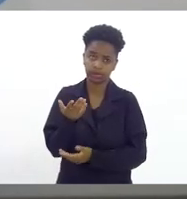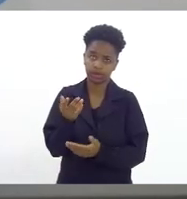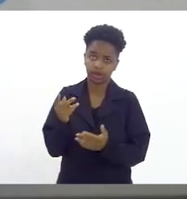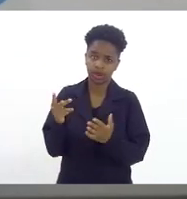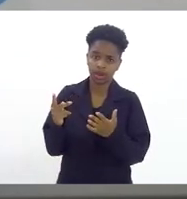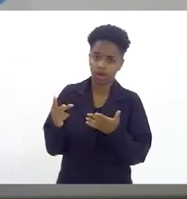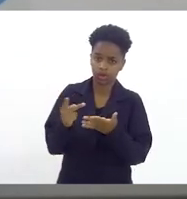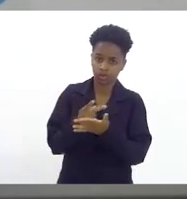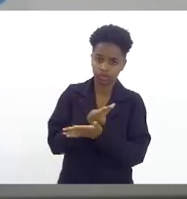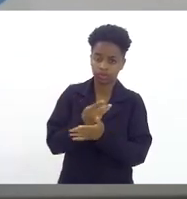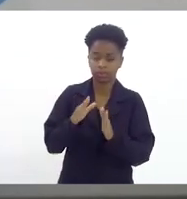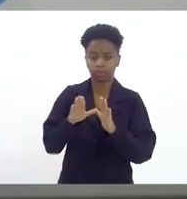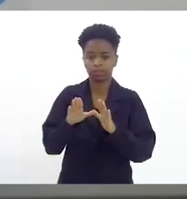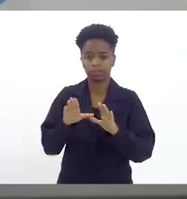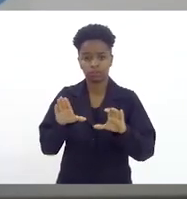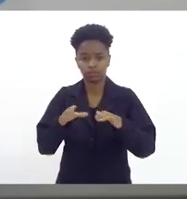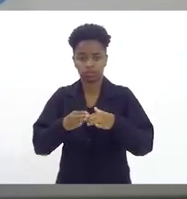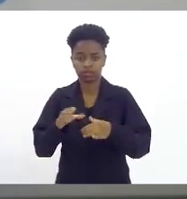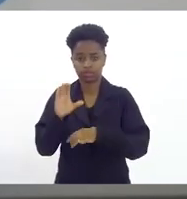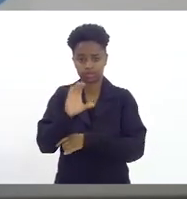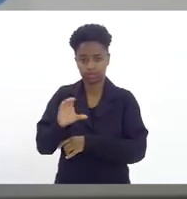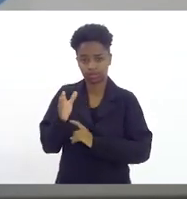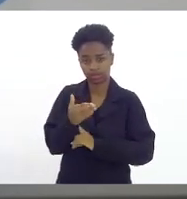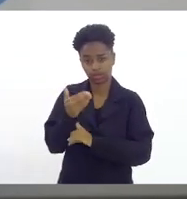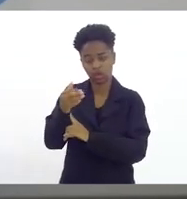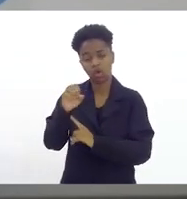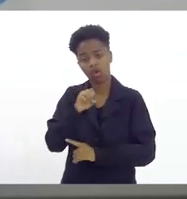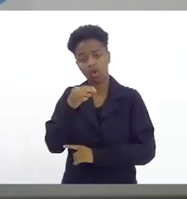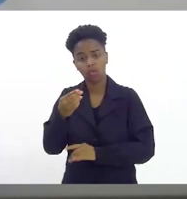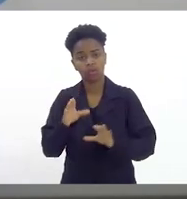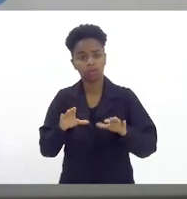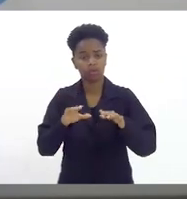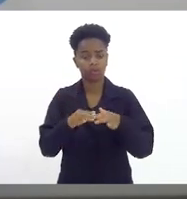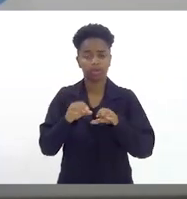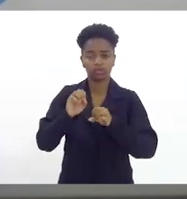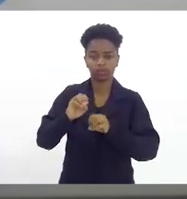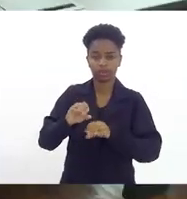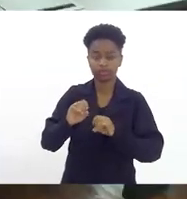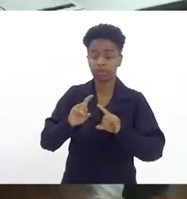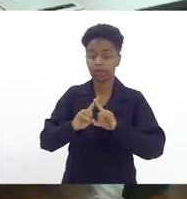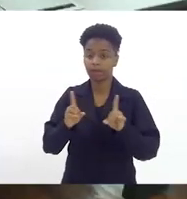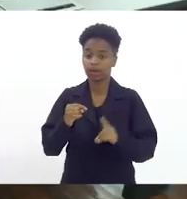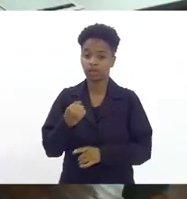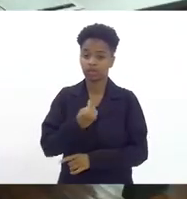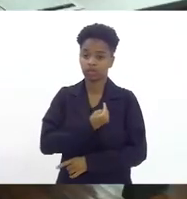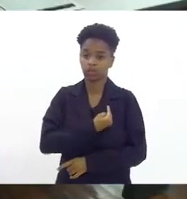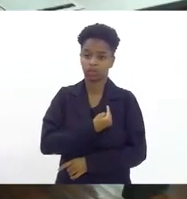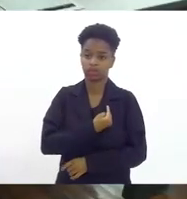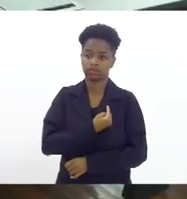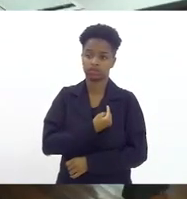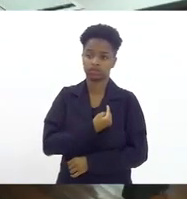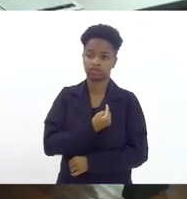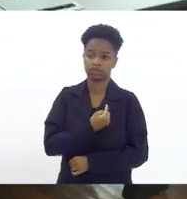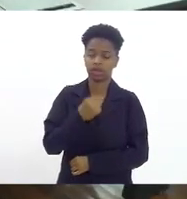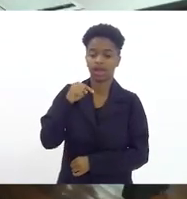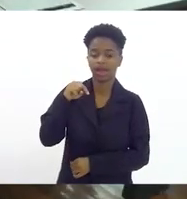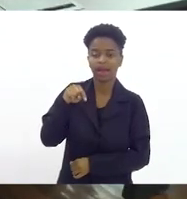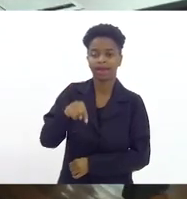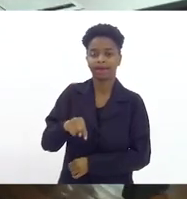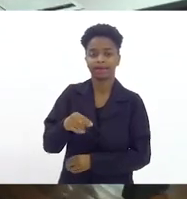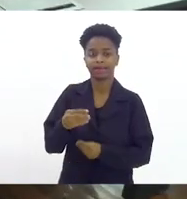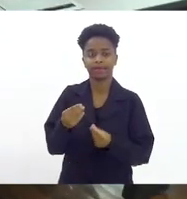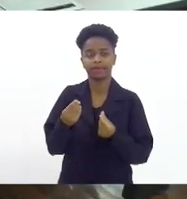pela comissão de Ciências e Tecnologia pela comissão de educação mas nós aqui estamos bastante